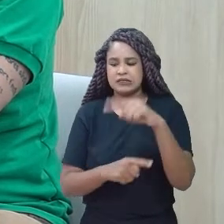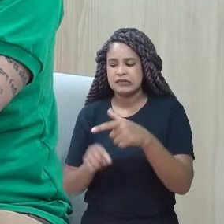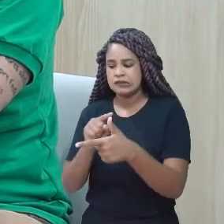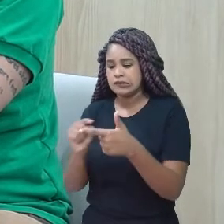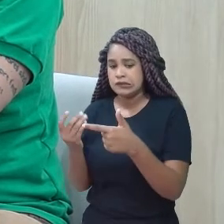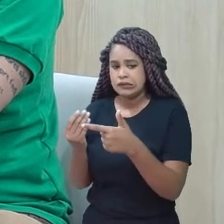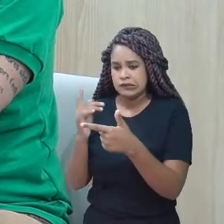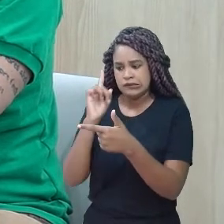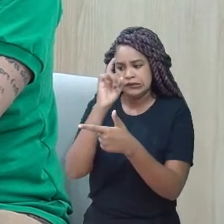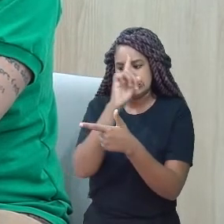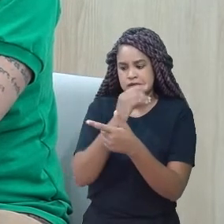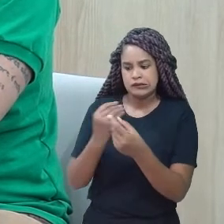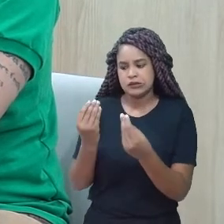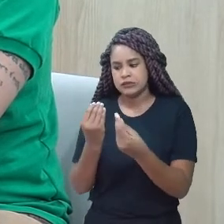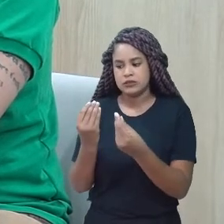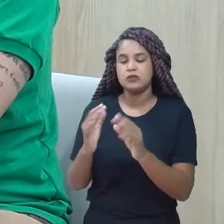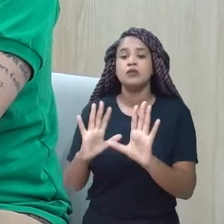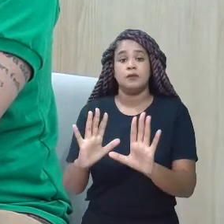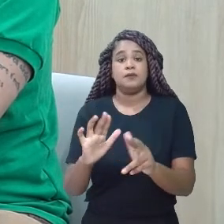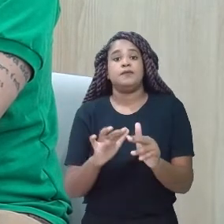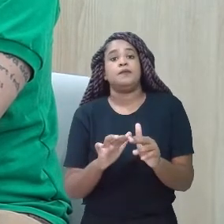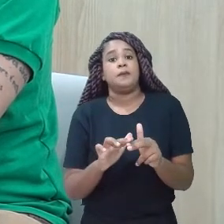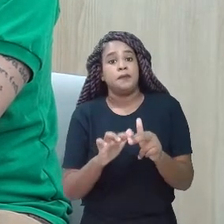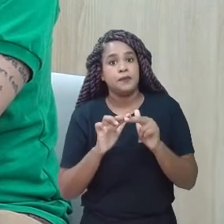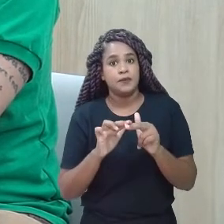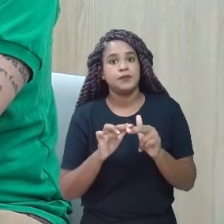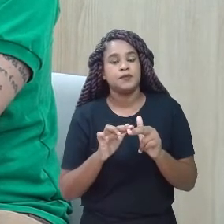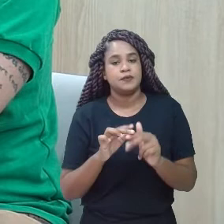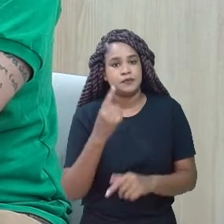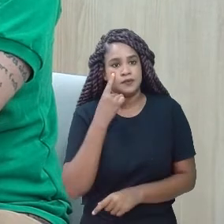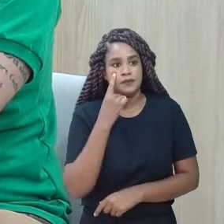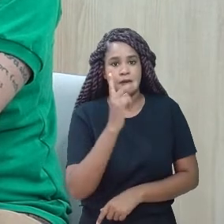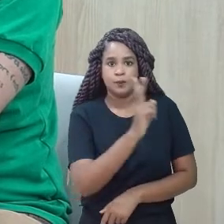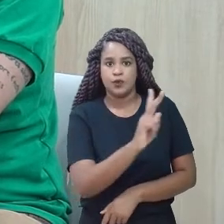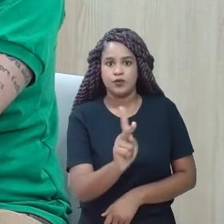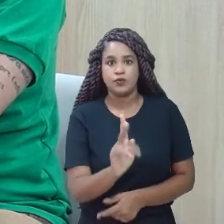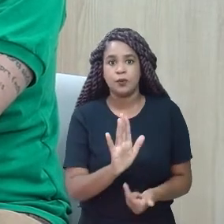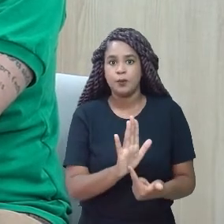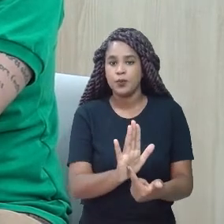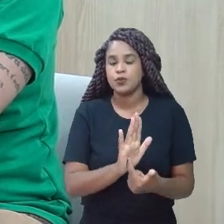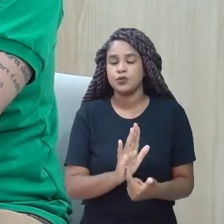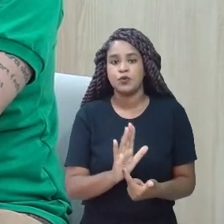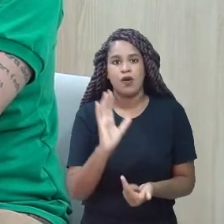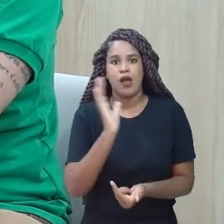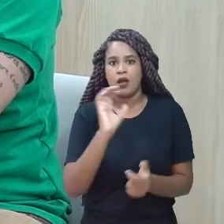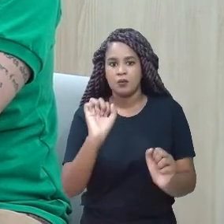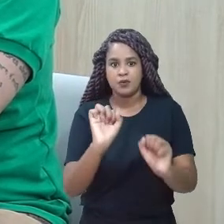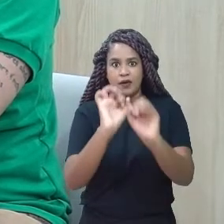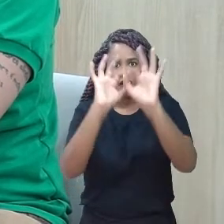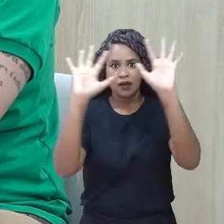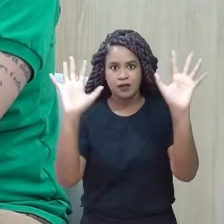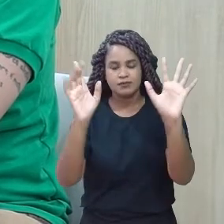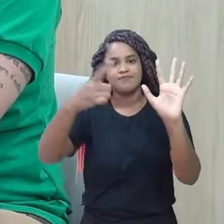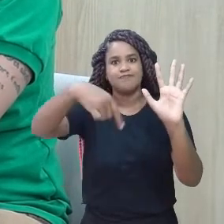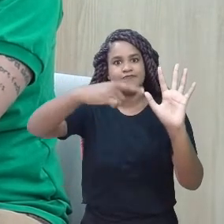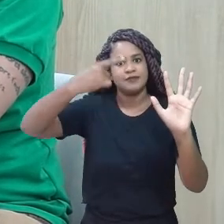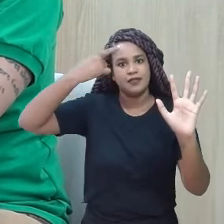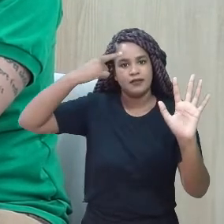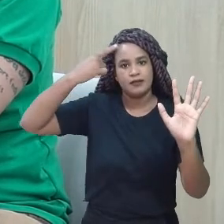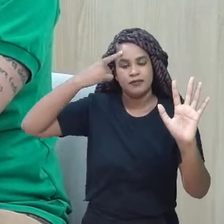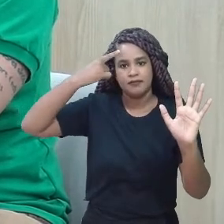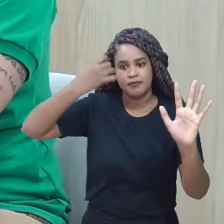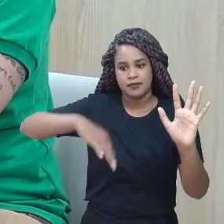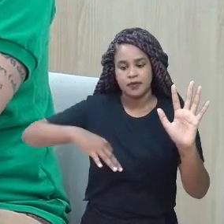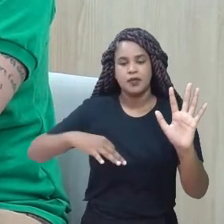os divisores. Então percebe que a professora Briane trouxe aquele esquema bem legal, né, do ciclo. Você compreender a ideia de múltiplos e